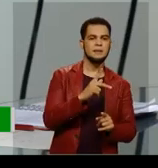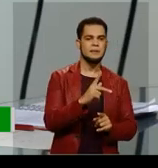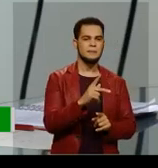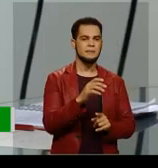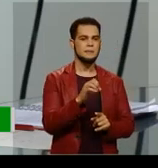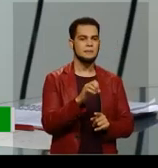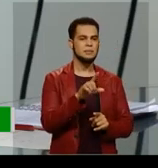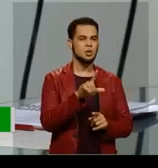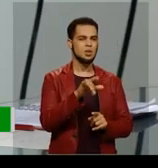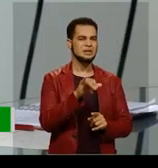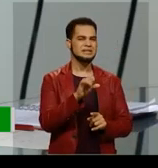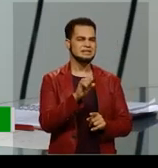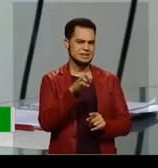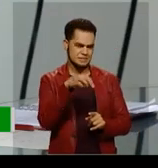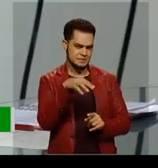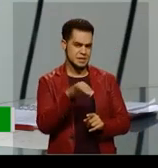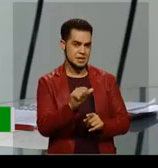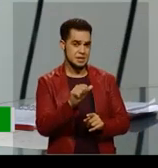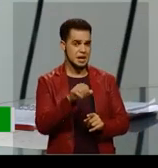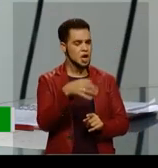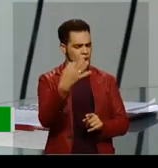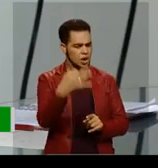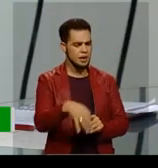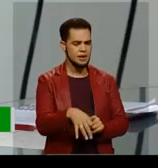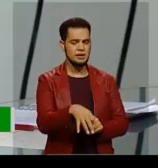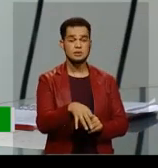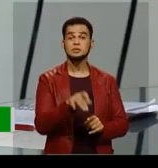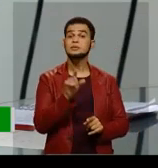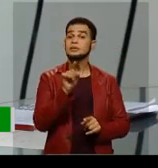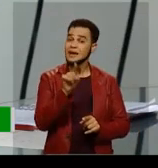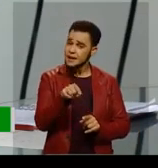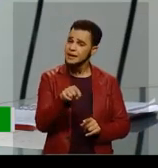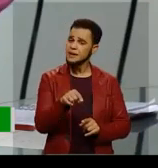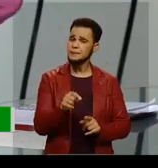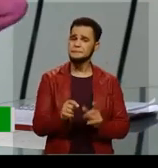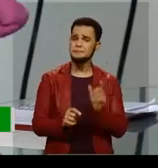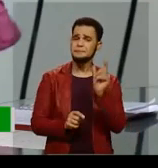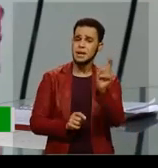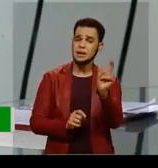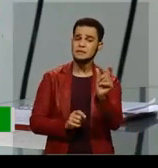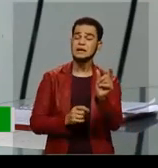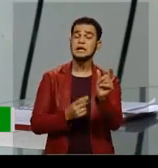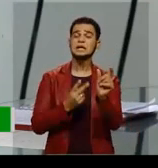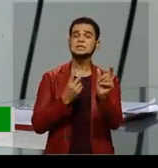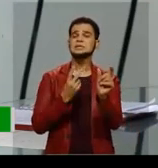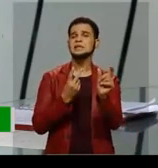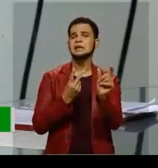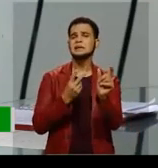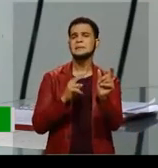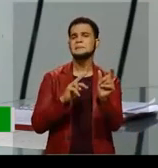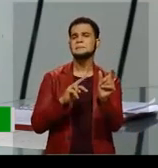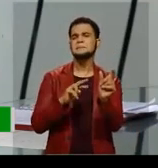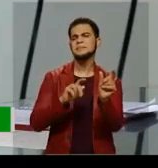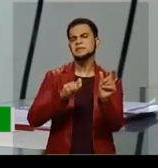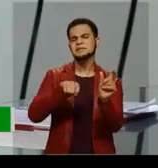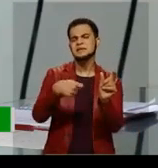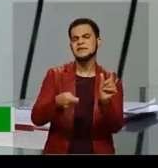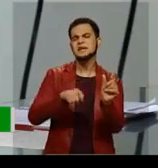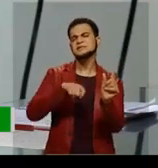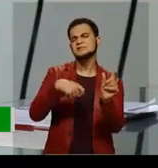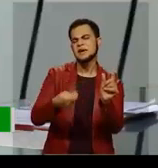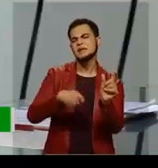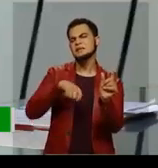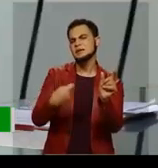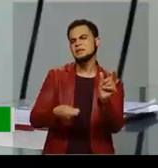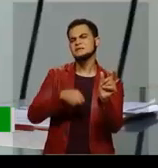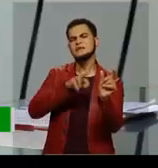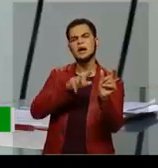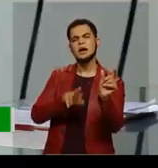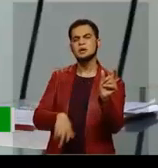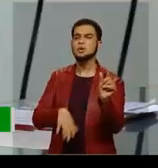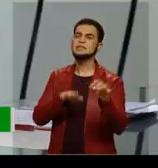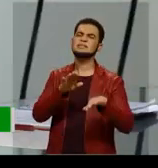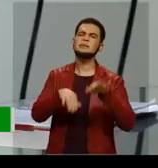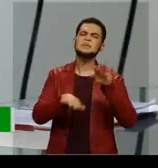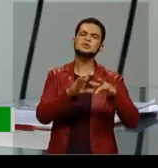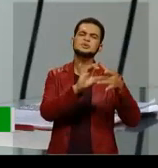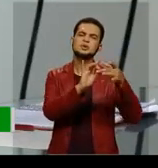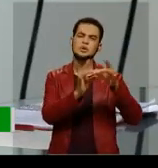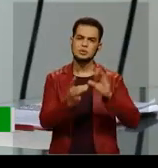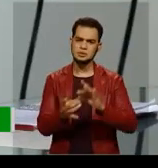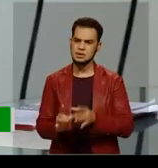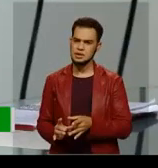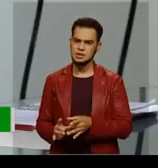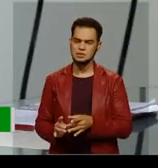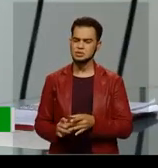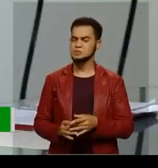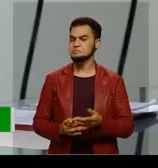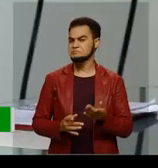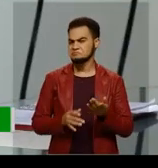aquela palavra que tem mais de um significado. Ela depende do contexto. Então, a